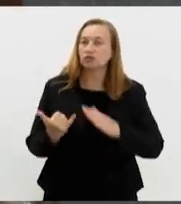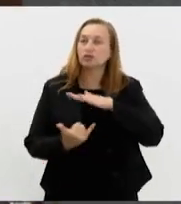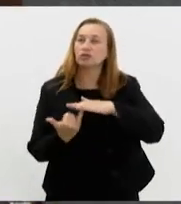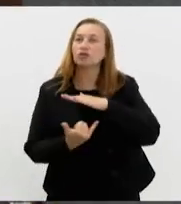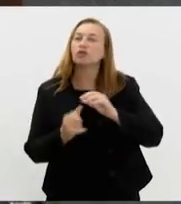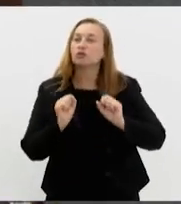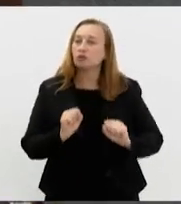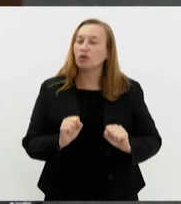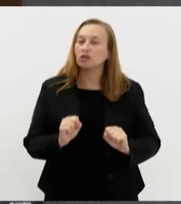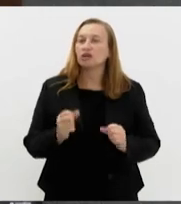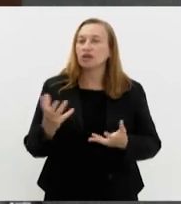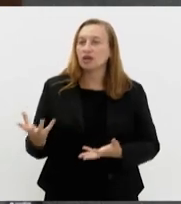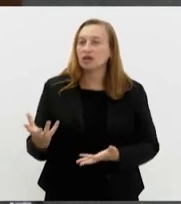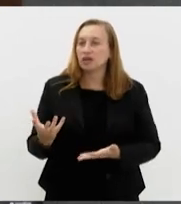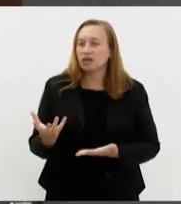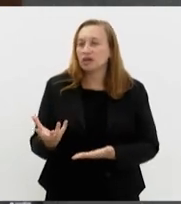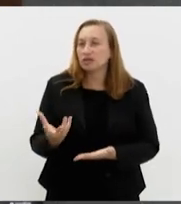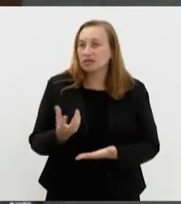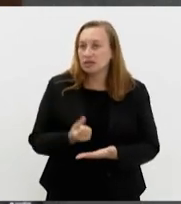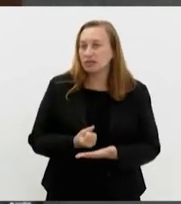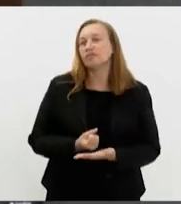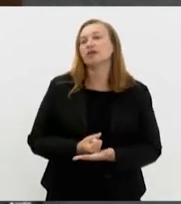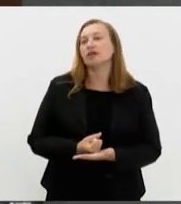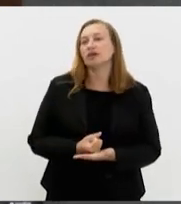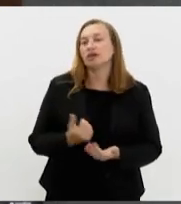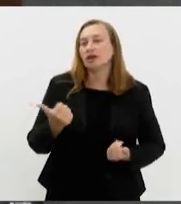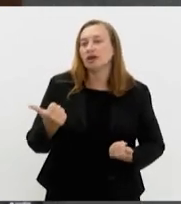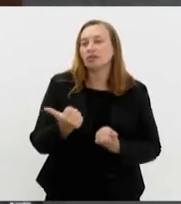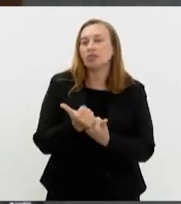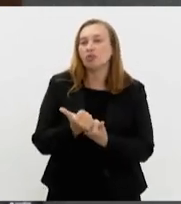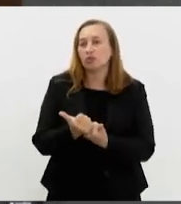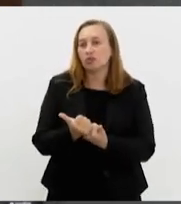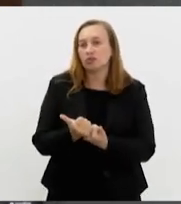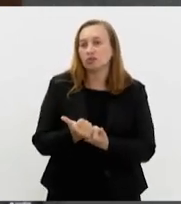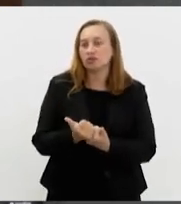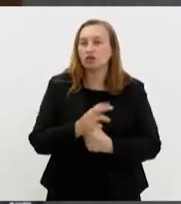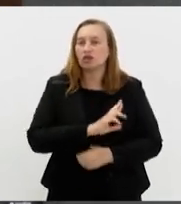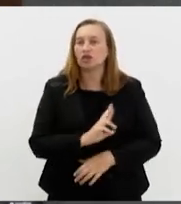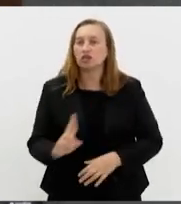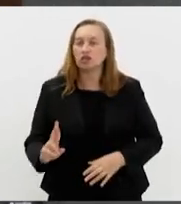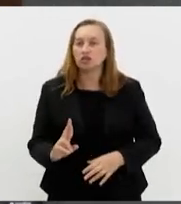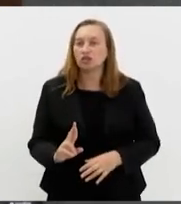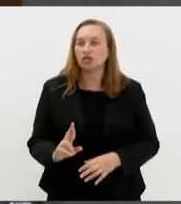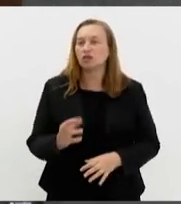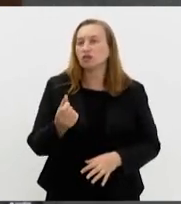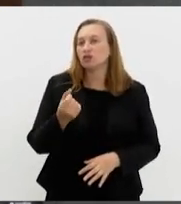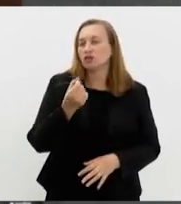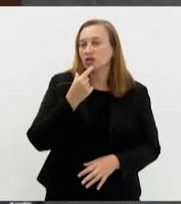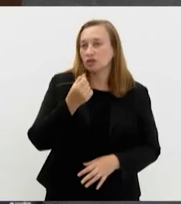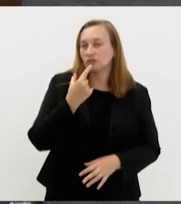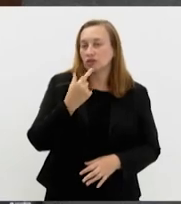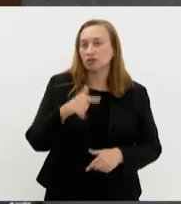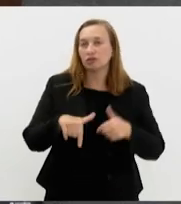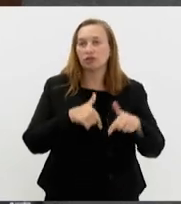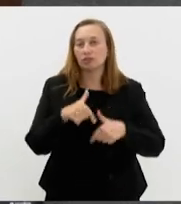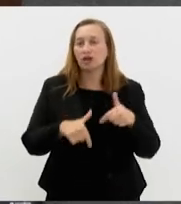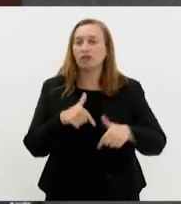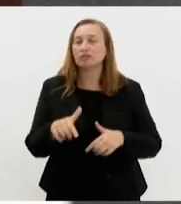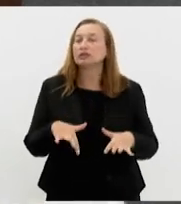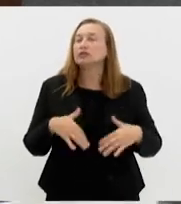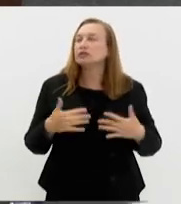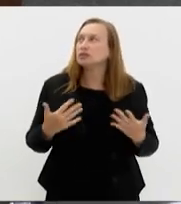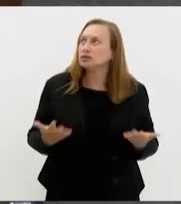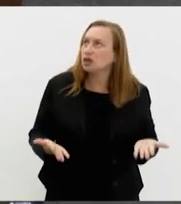receber auxílio de entidades civis, religiosas, etc. Nem põe nenhuma contrapartida, quer dizer...